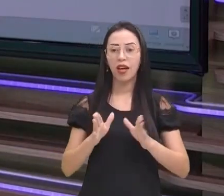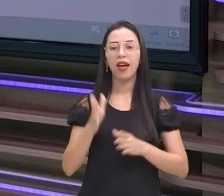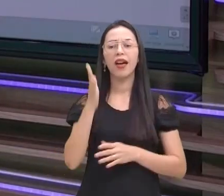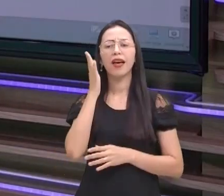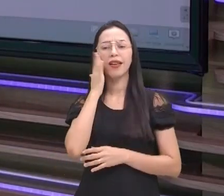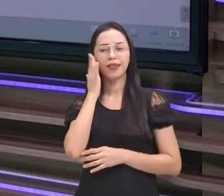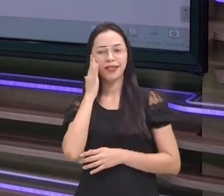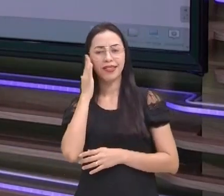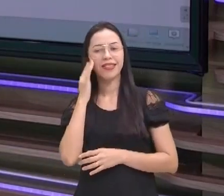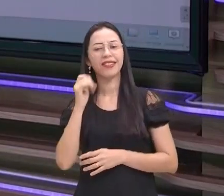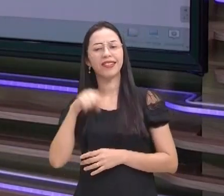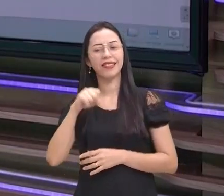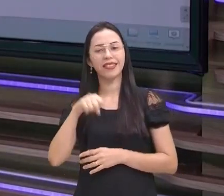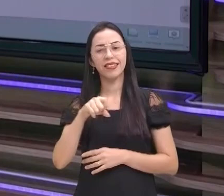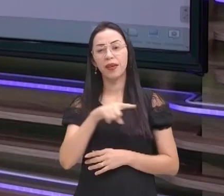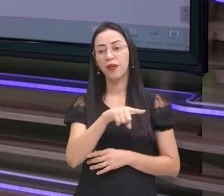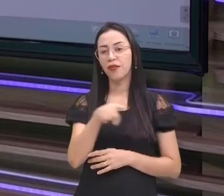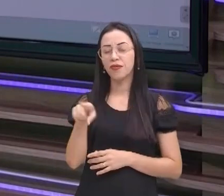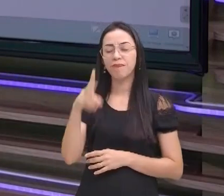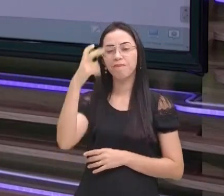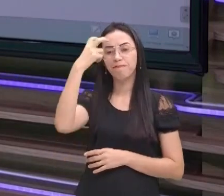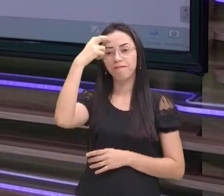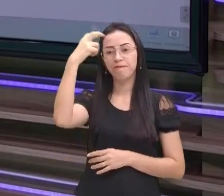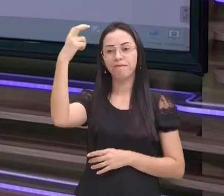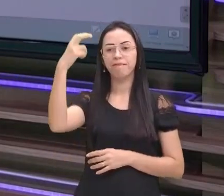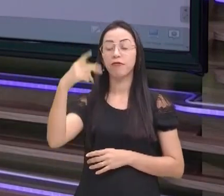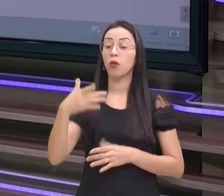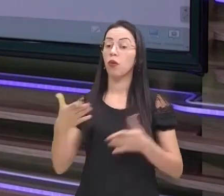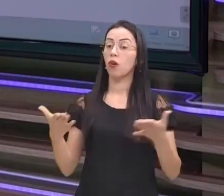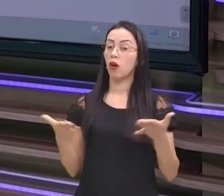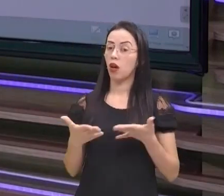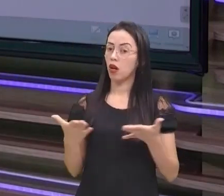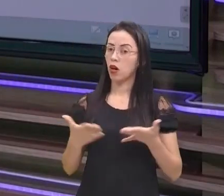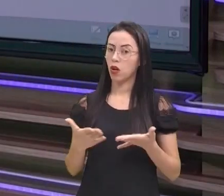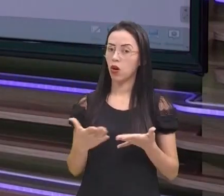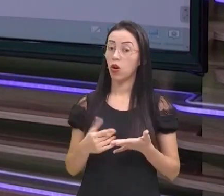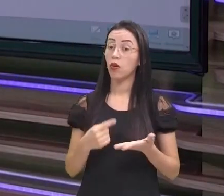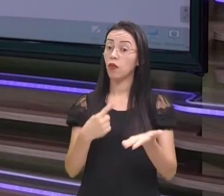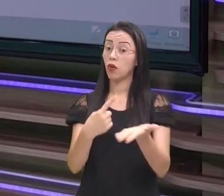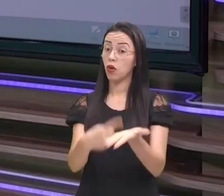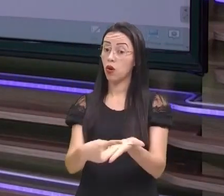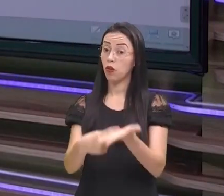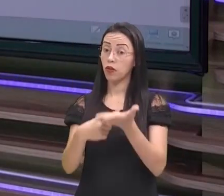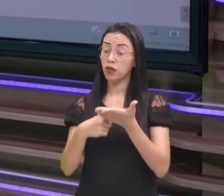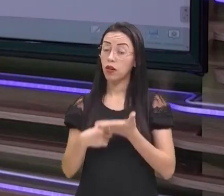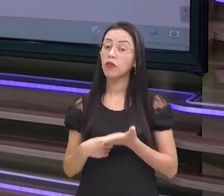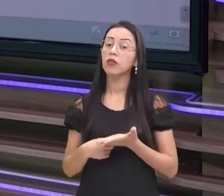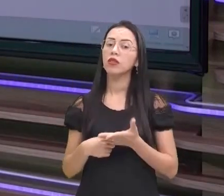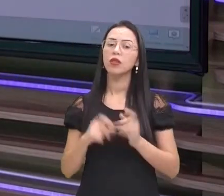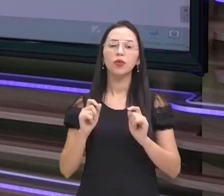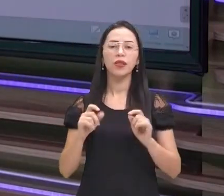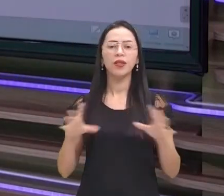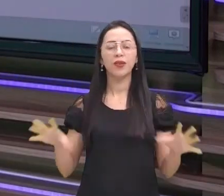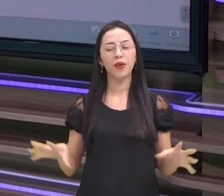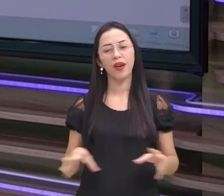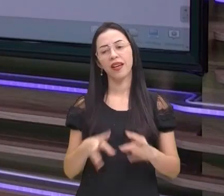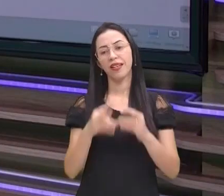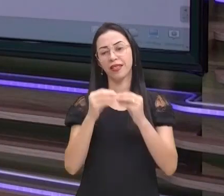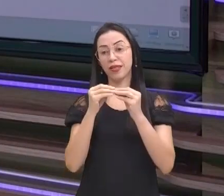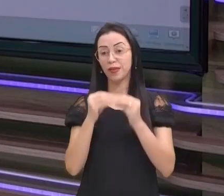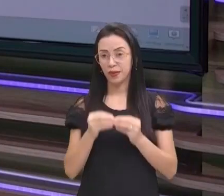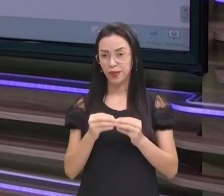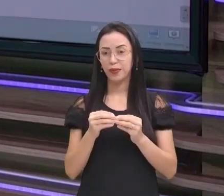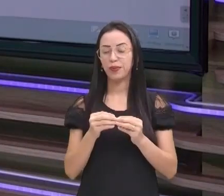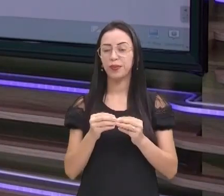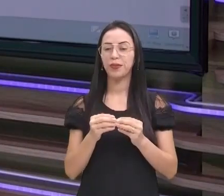são muito inteligentes. Agora, crianças, eu vou convidar vocês para o nosso resumo do nosso conteúdo